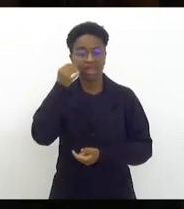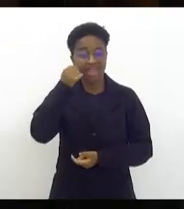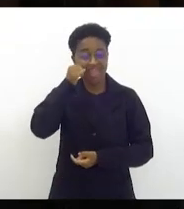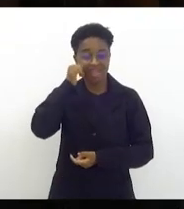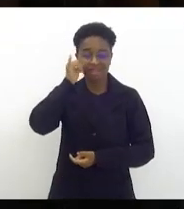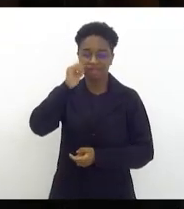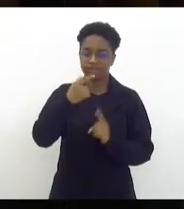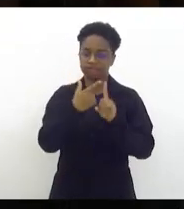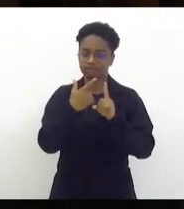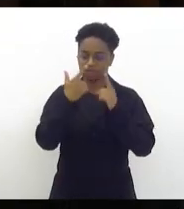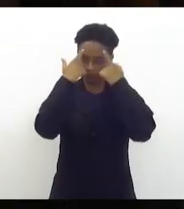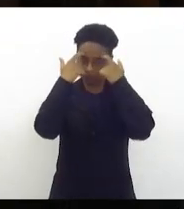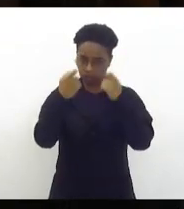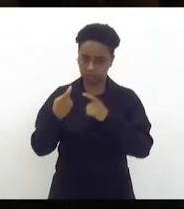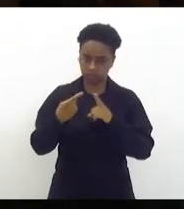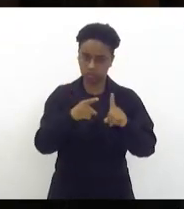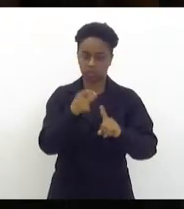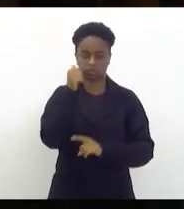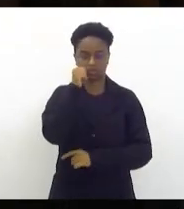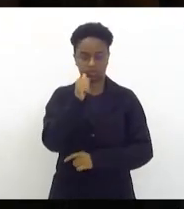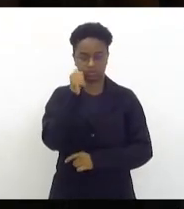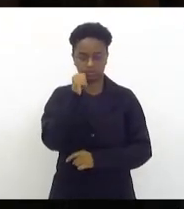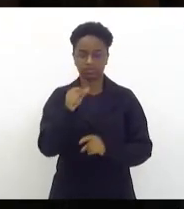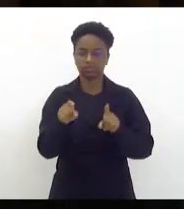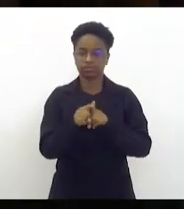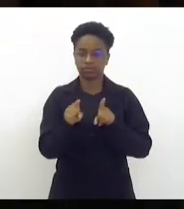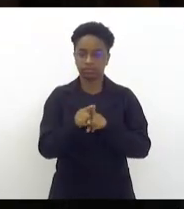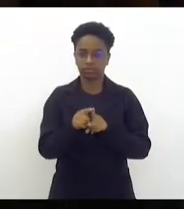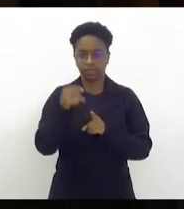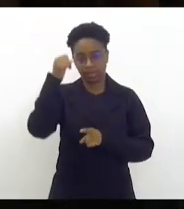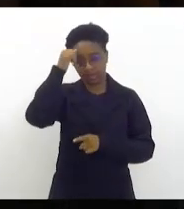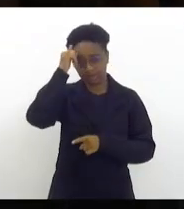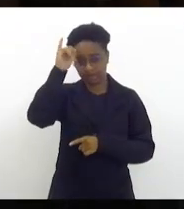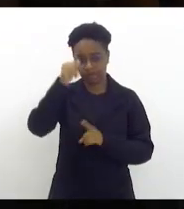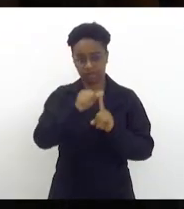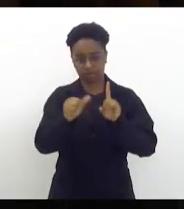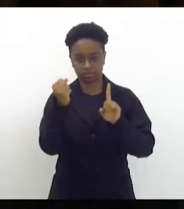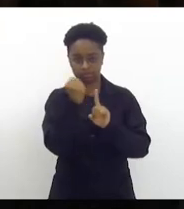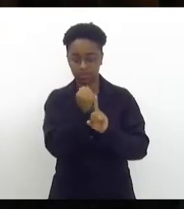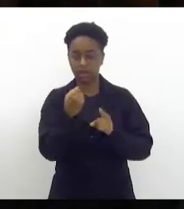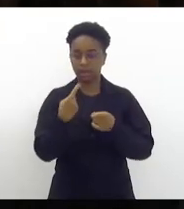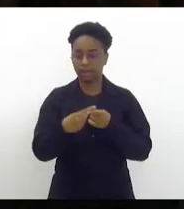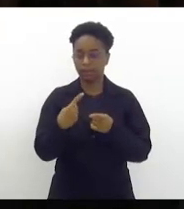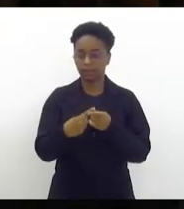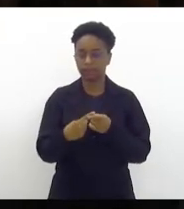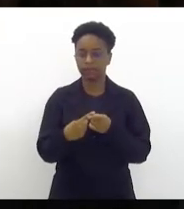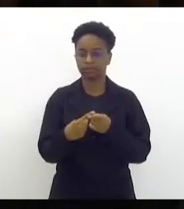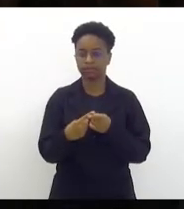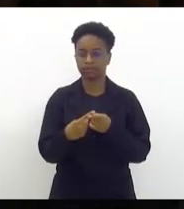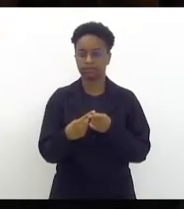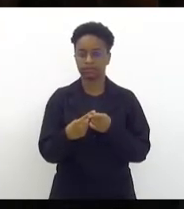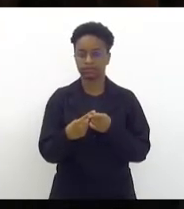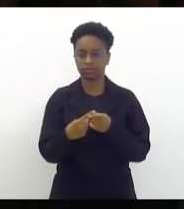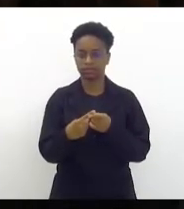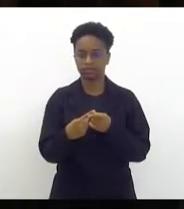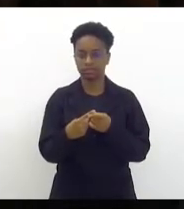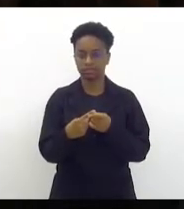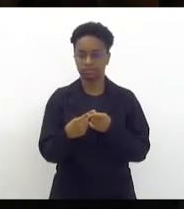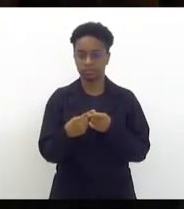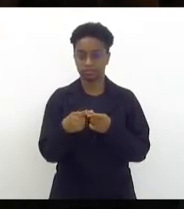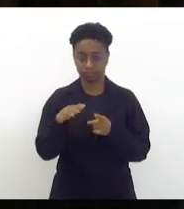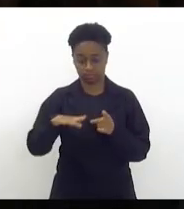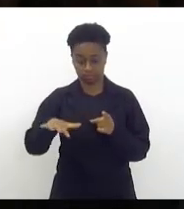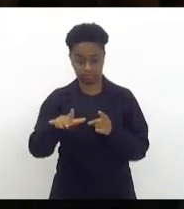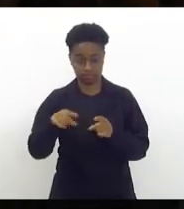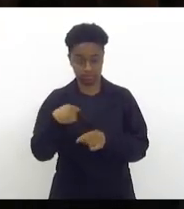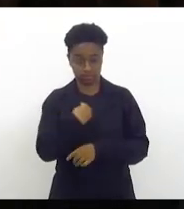prevenção à violência contra a mulher, de prevenção aos feminicídios, porque isso que a gente considera